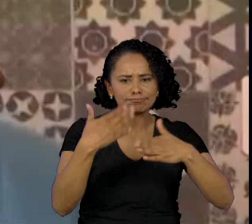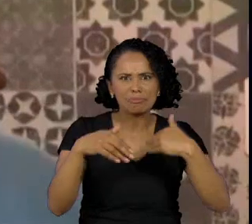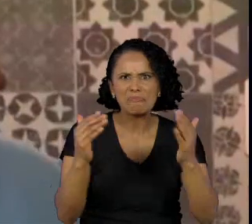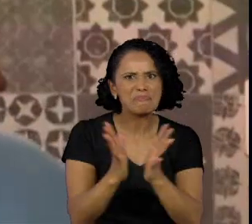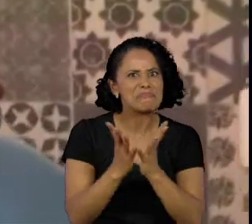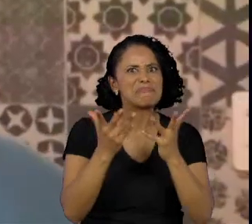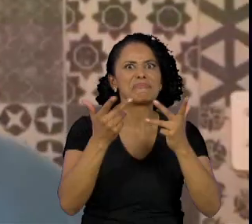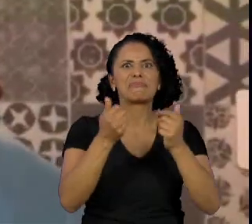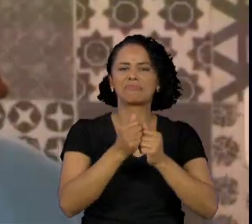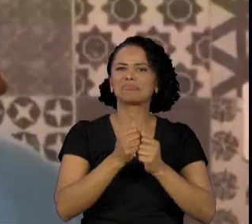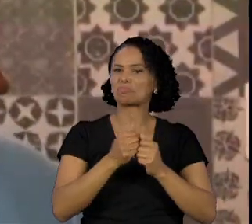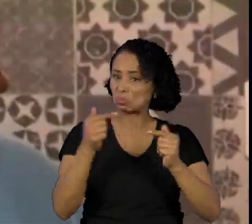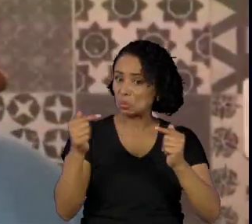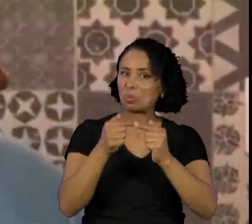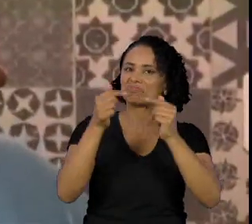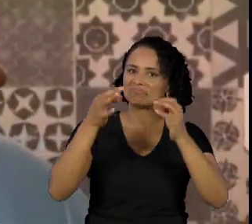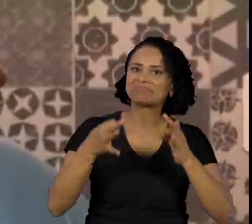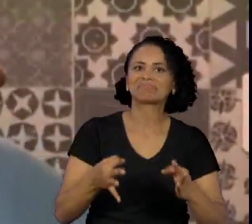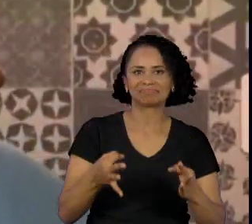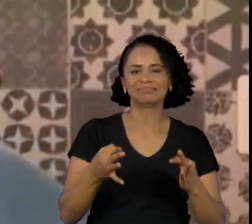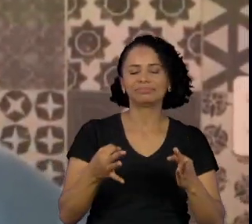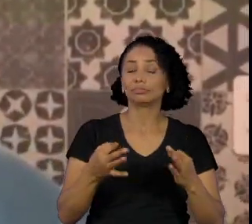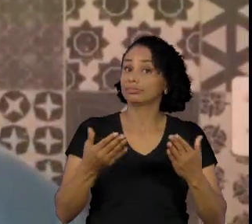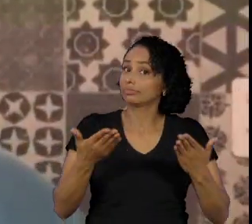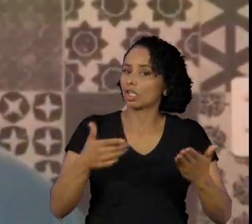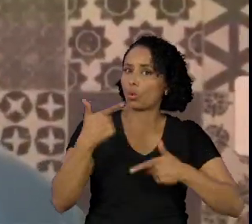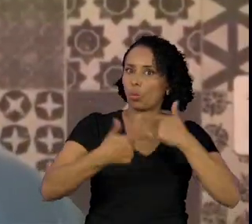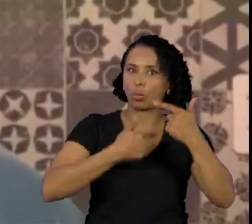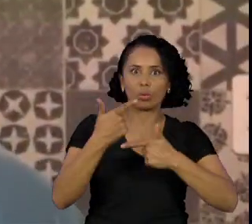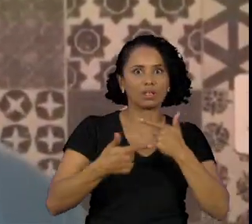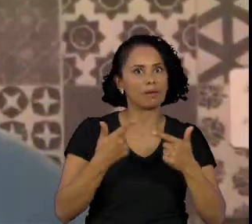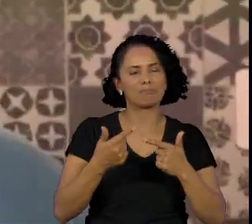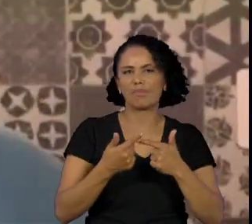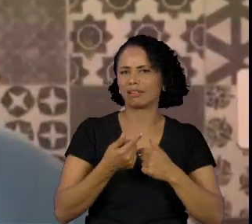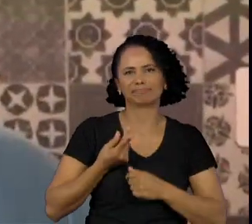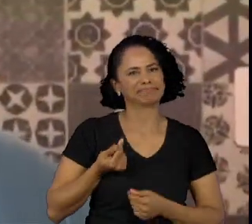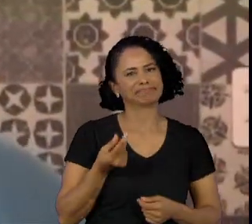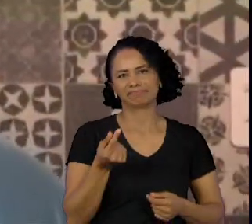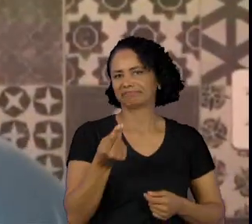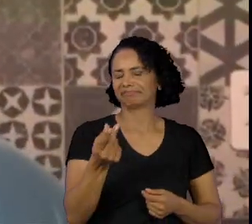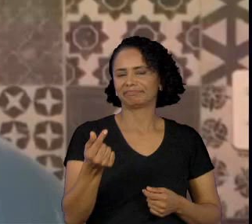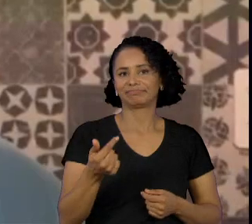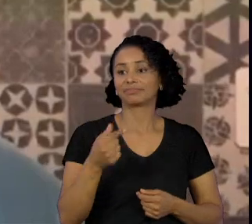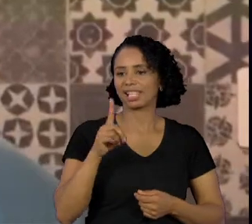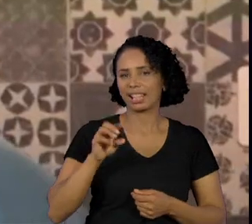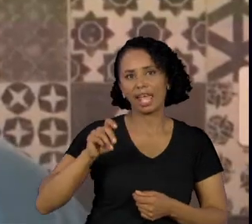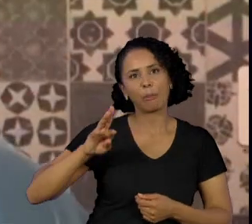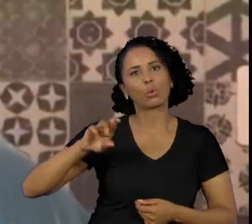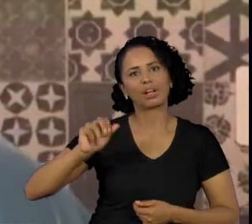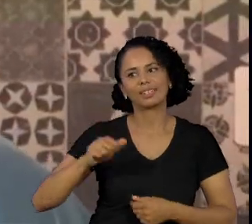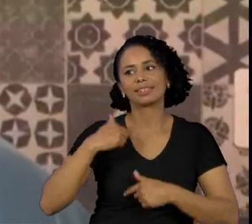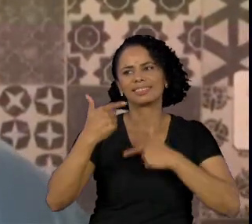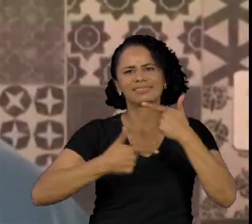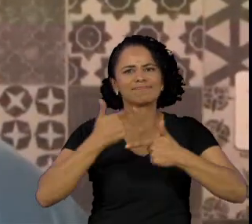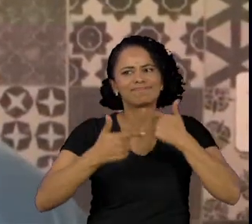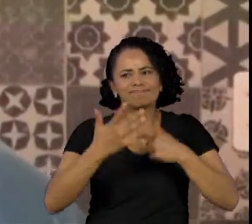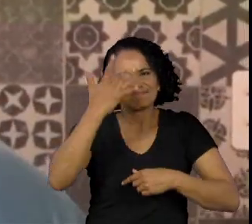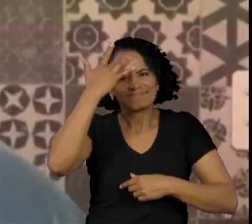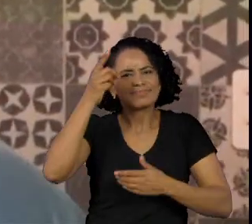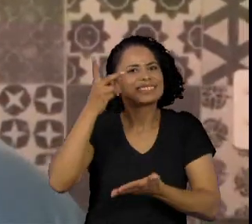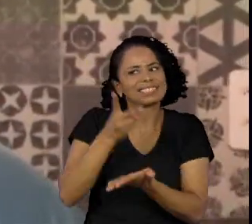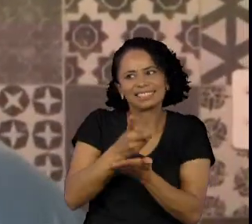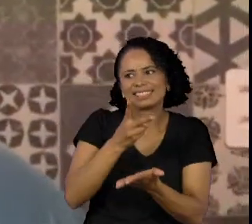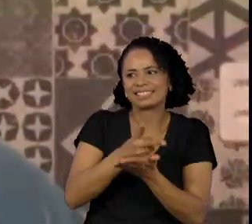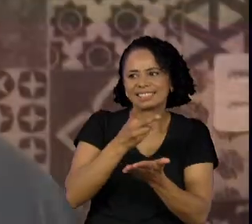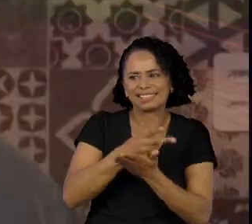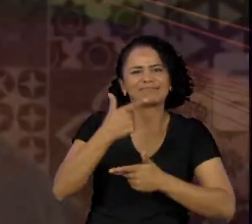embarquei junto. Então, é um trabalho que vai ficar para sempre. E a Débora quer trabalhar sempre, se Deus quiser, em breve.